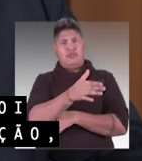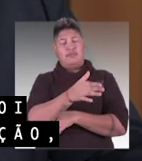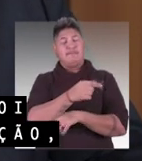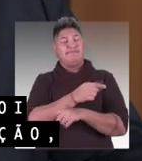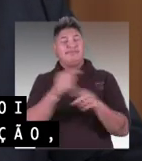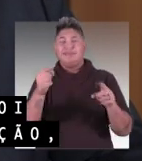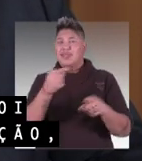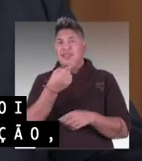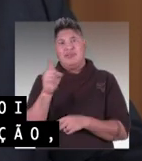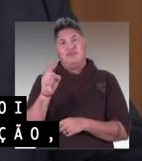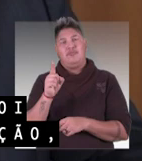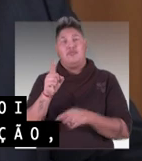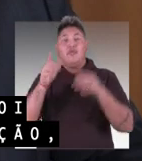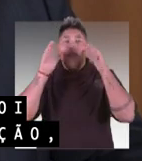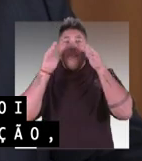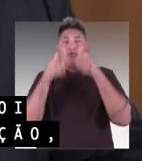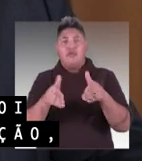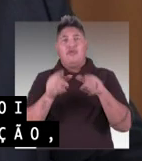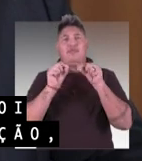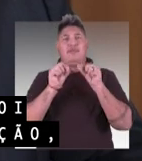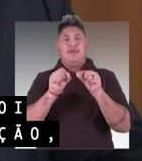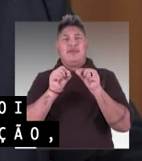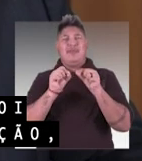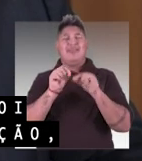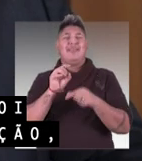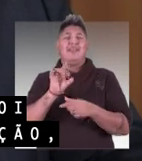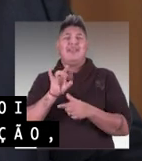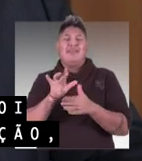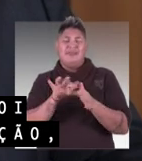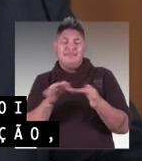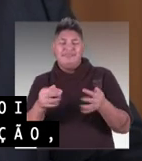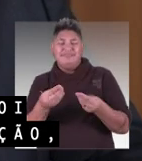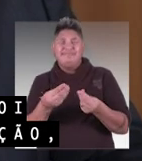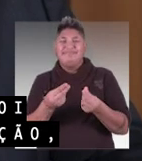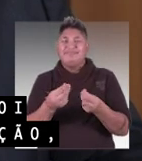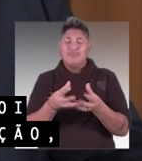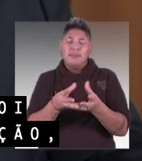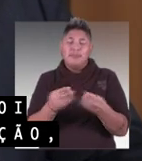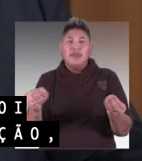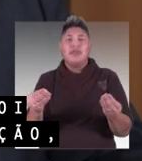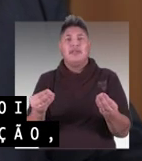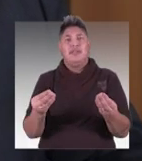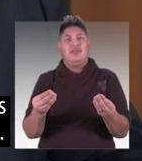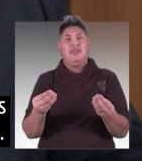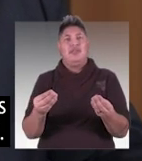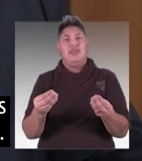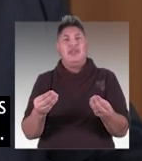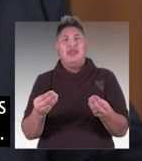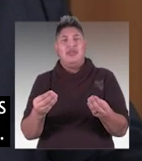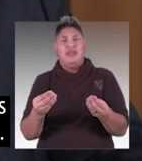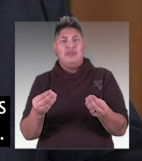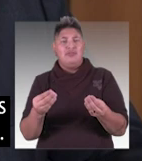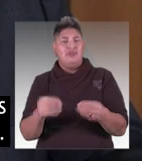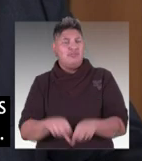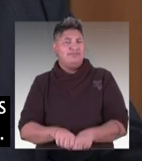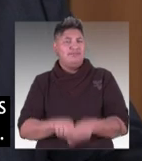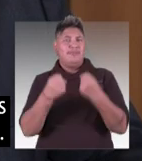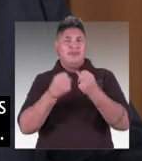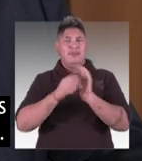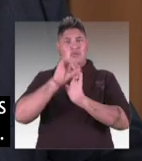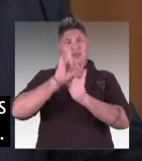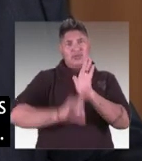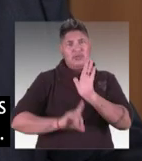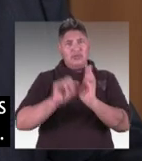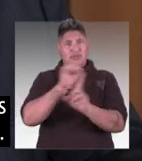Mas não, o foco foi apenas na precarização, na destruição dos